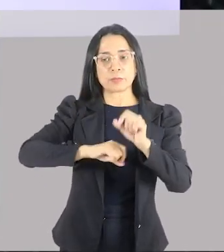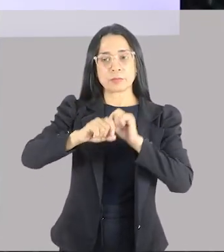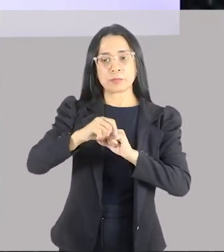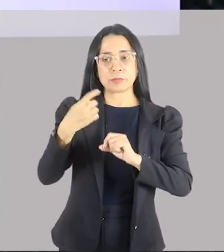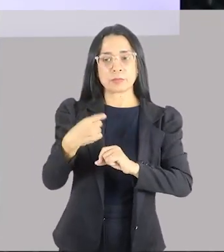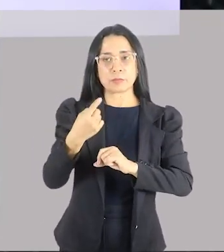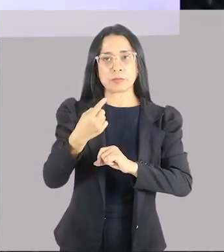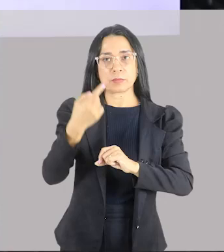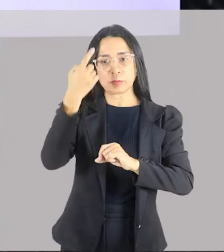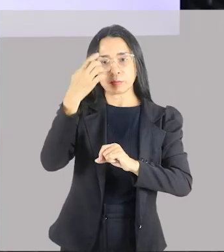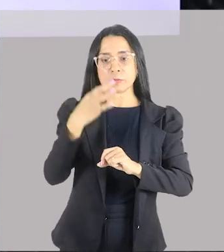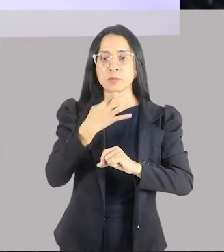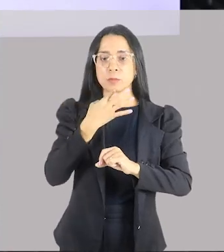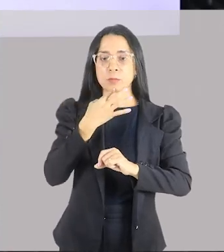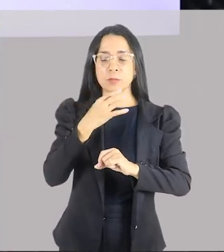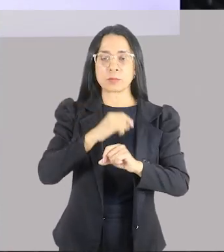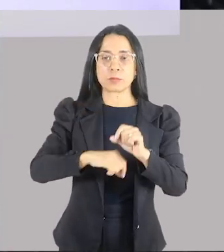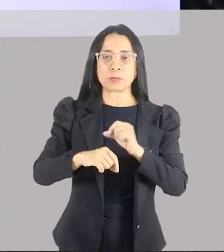esta noção.